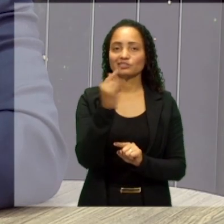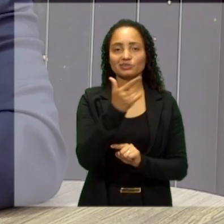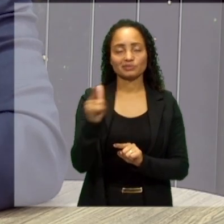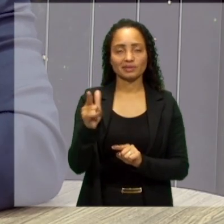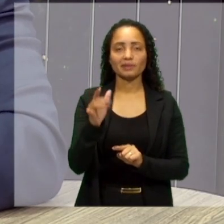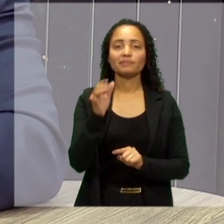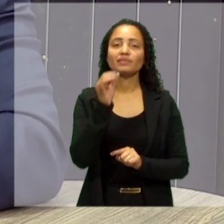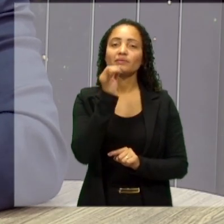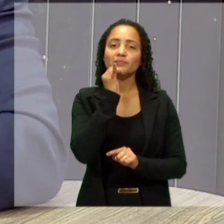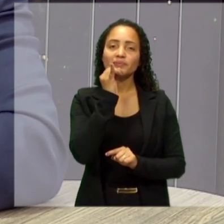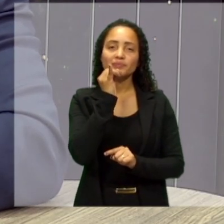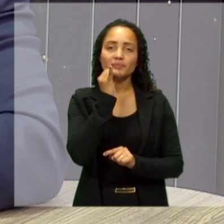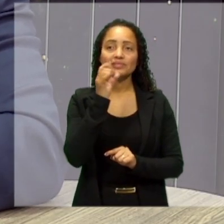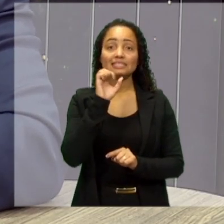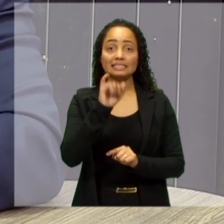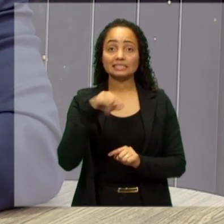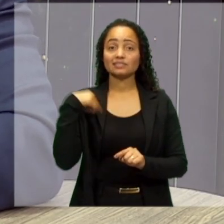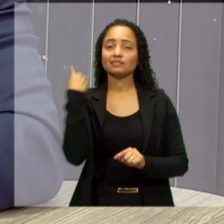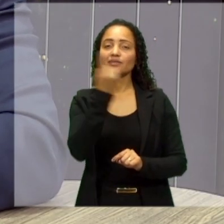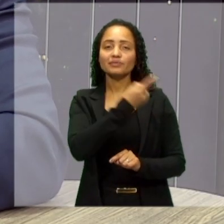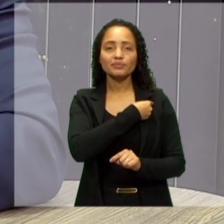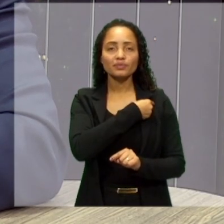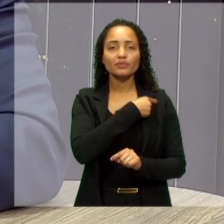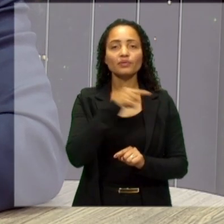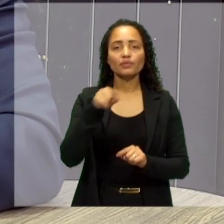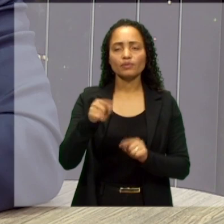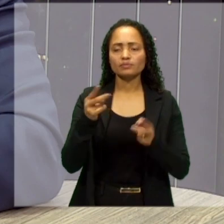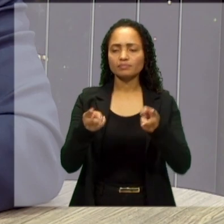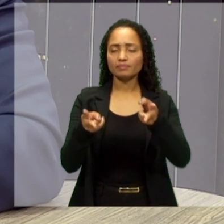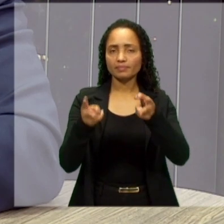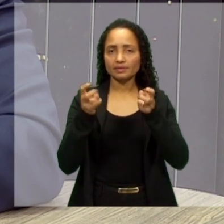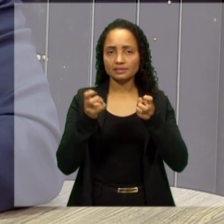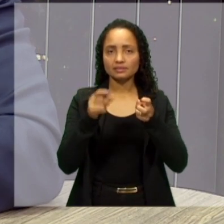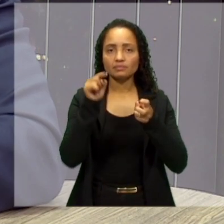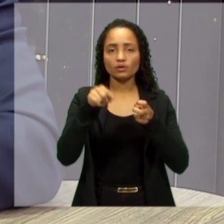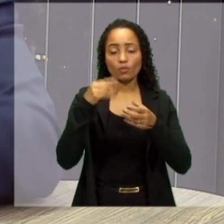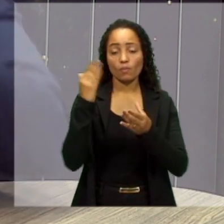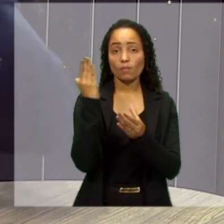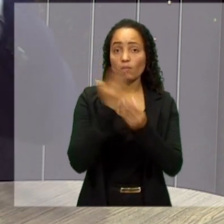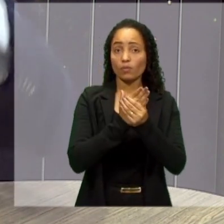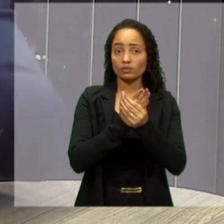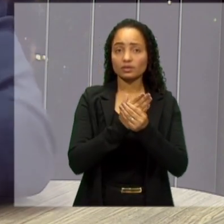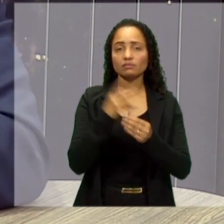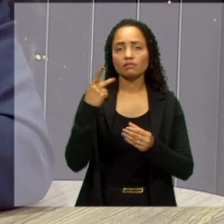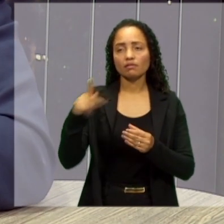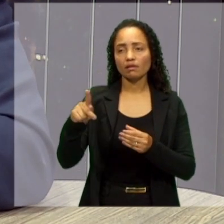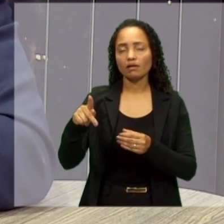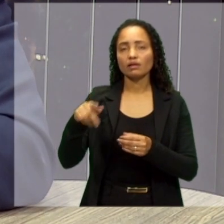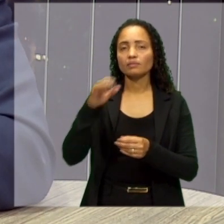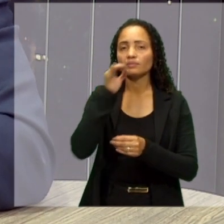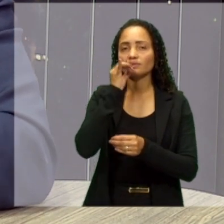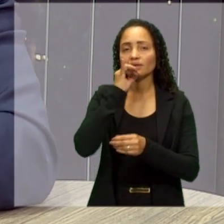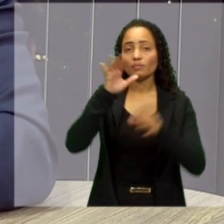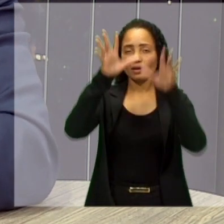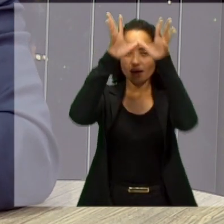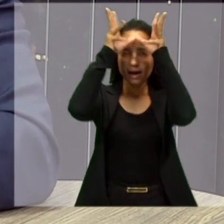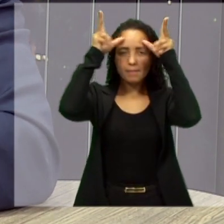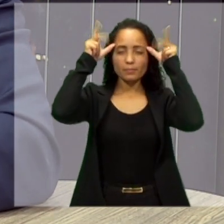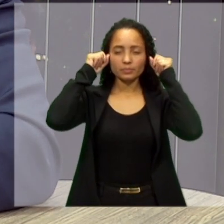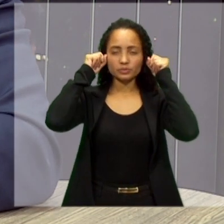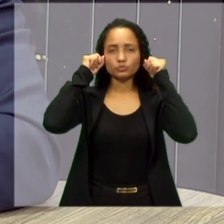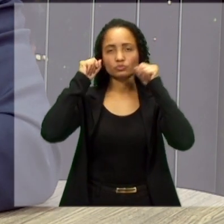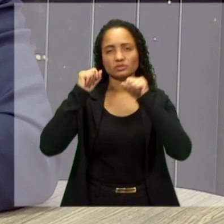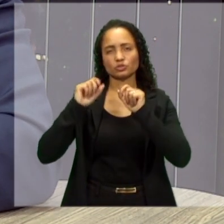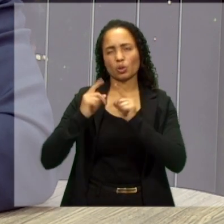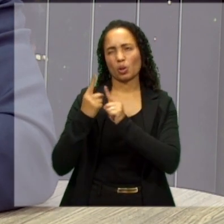a gente identifique que o processo tramite em uma comarca em que tem defensoria pública, por exemplo, do Amazonas, ela é